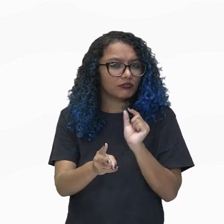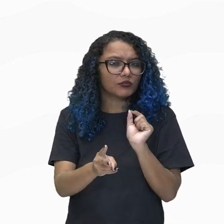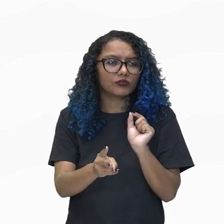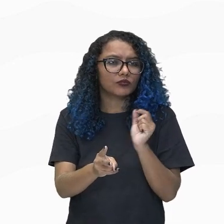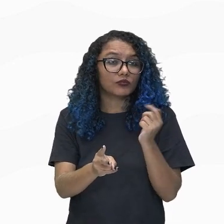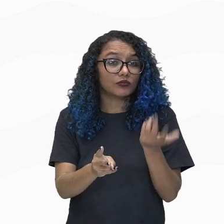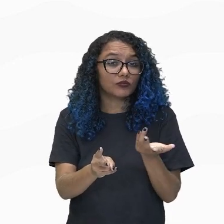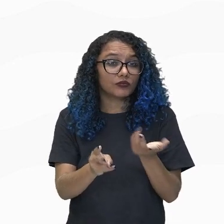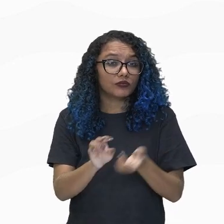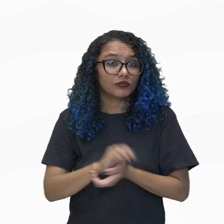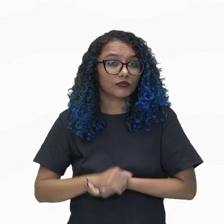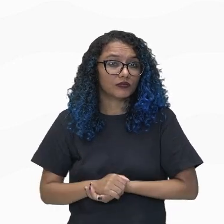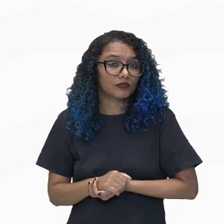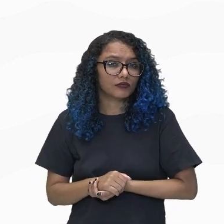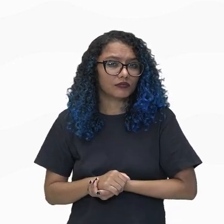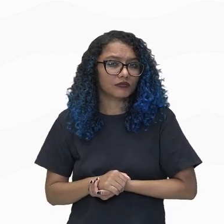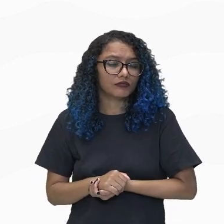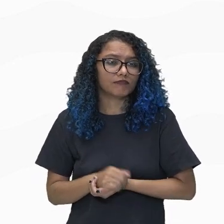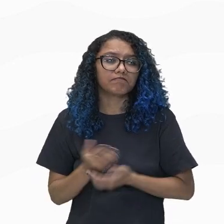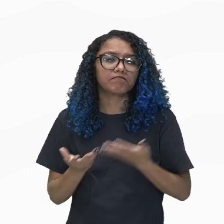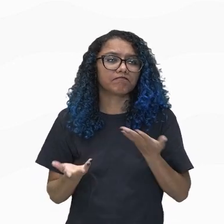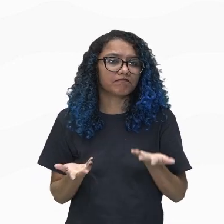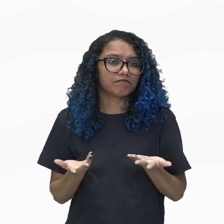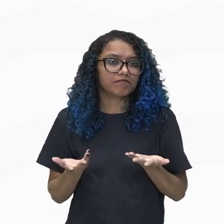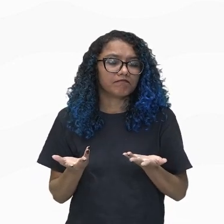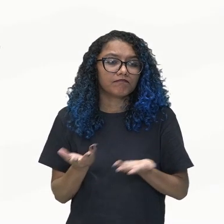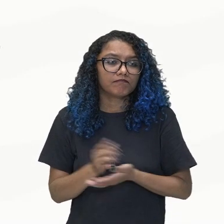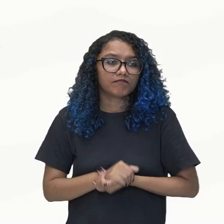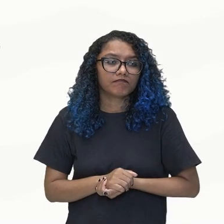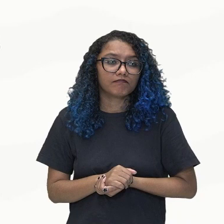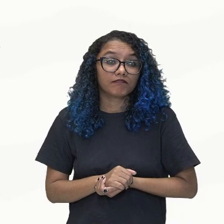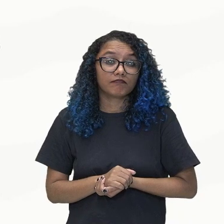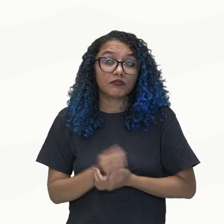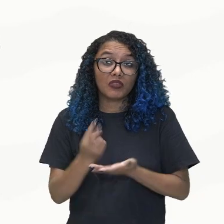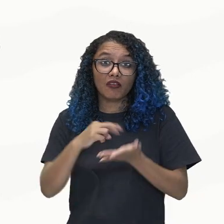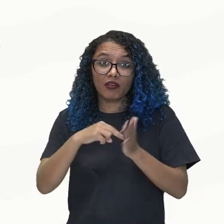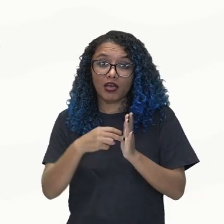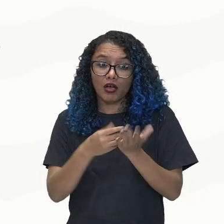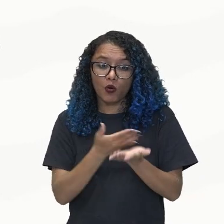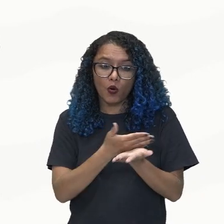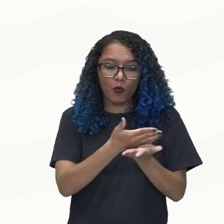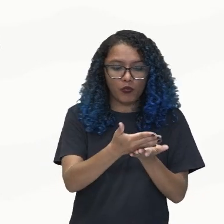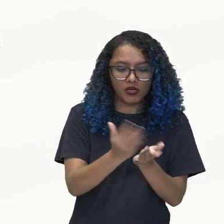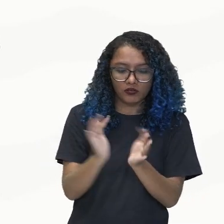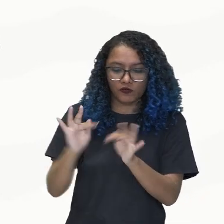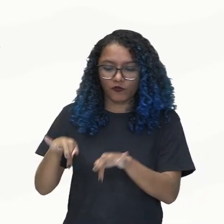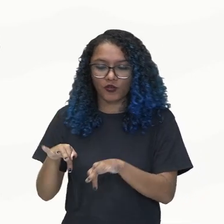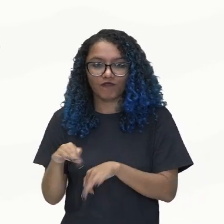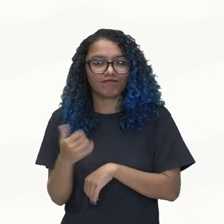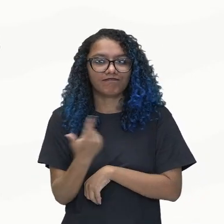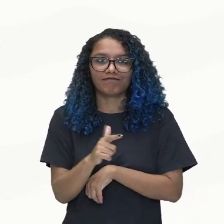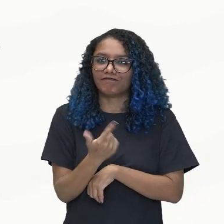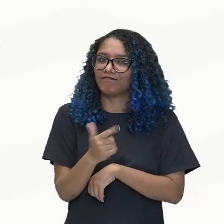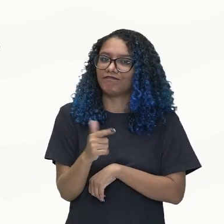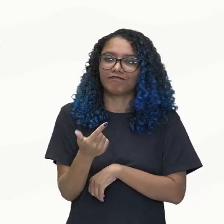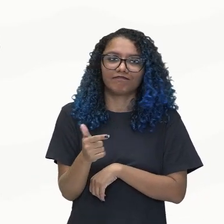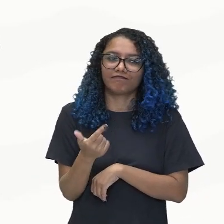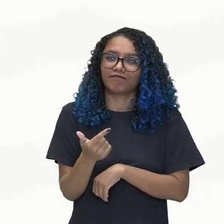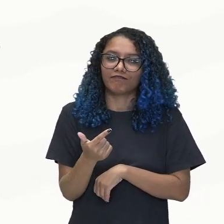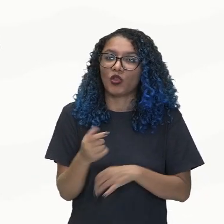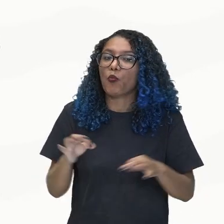contínuo, isso quer dizer que ela não tem um início e um fim, né,